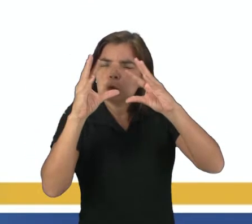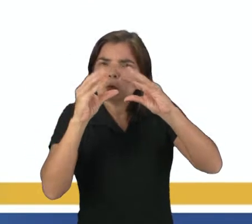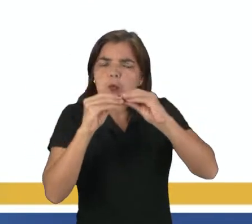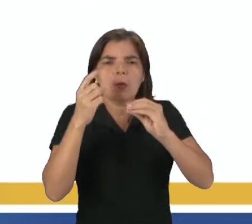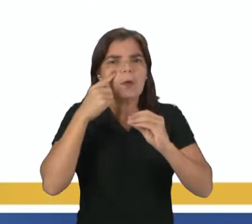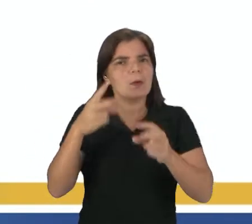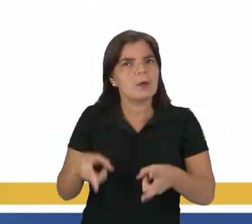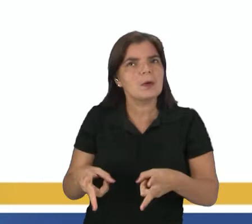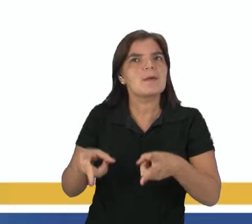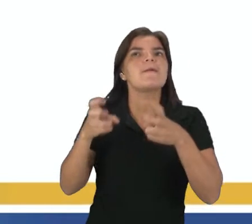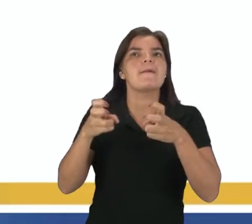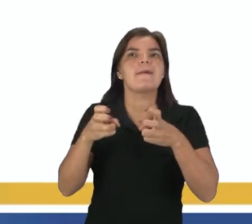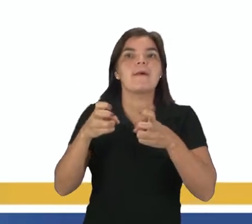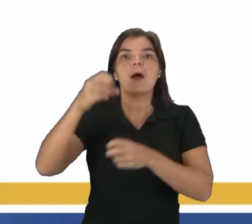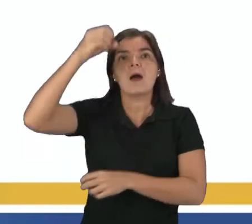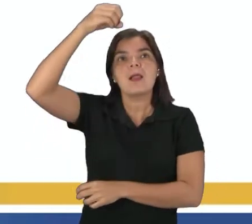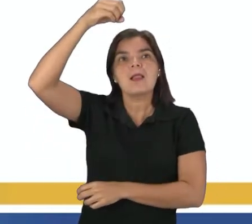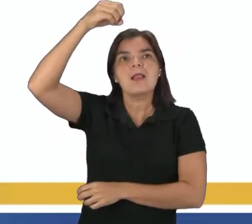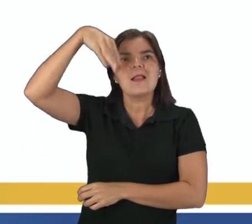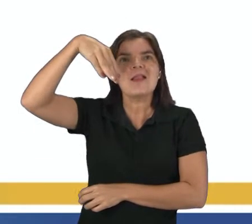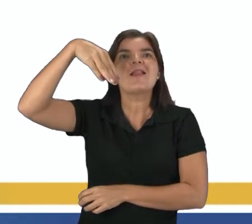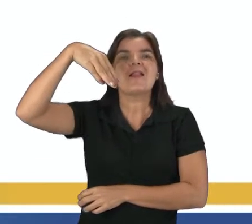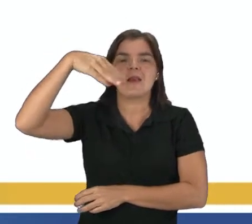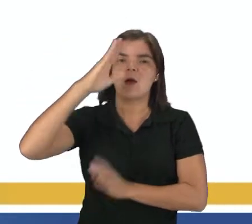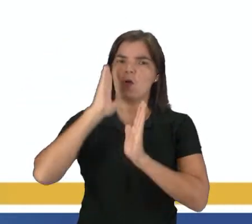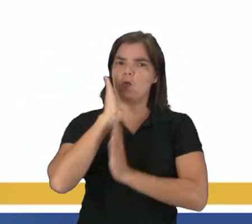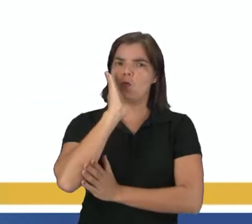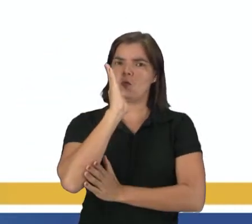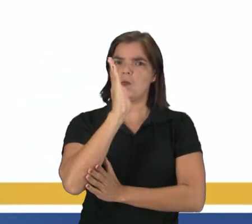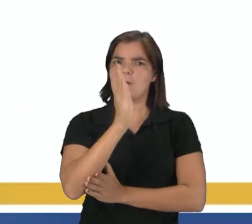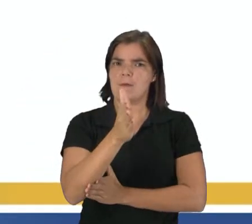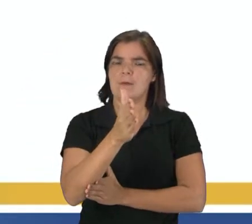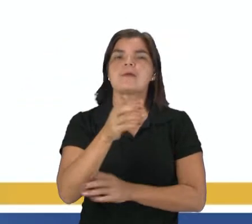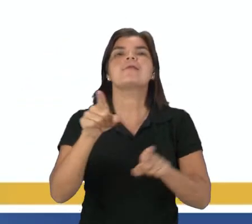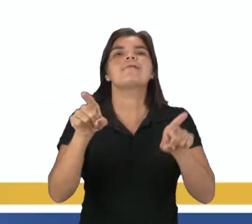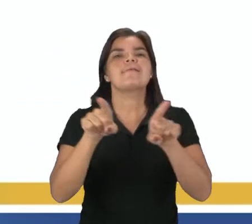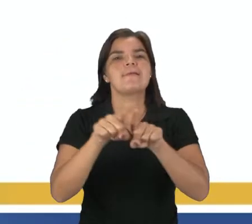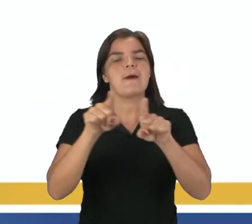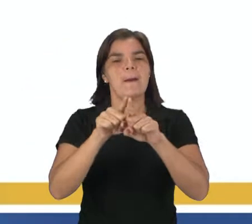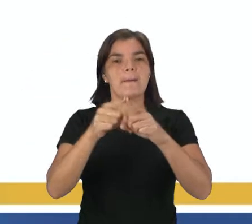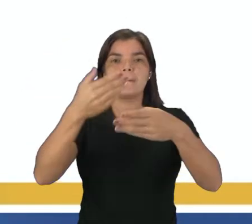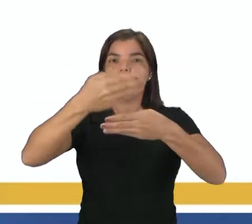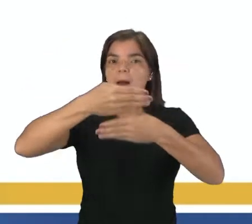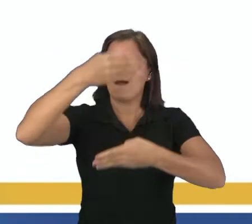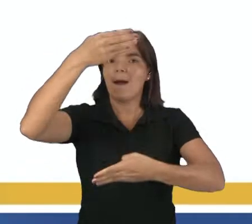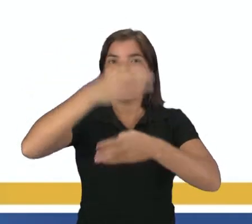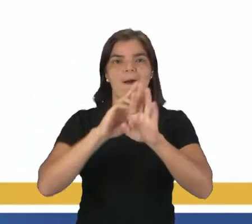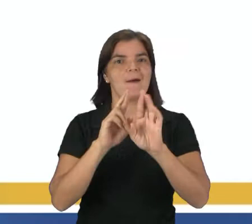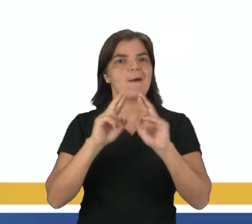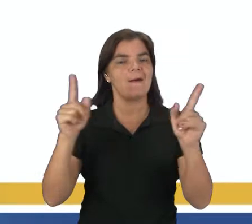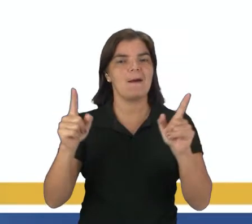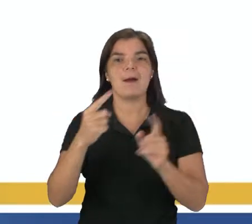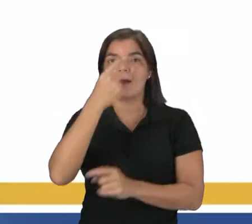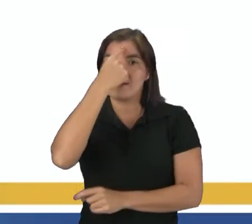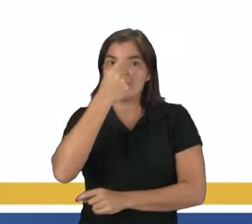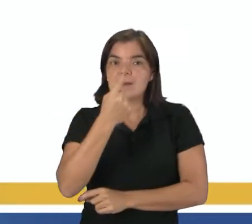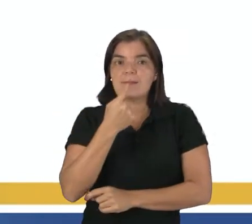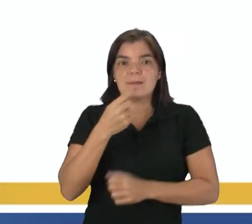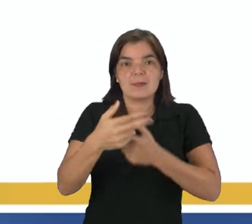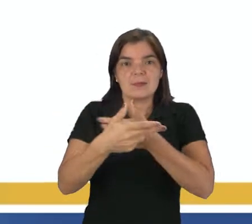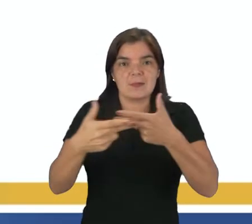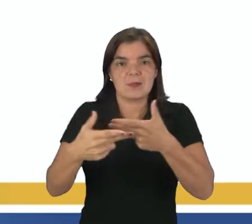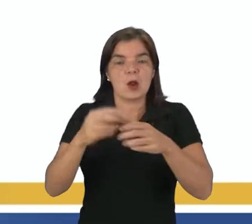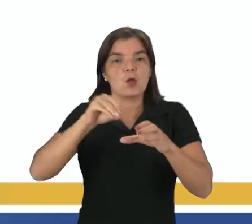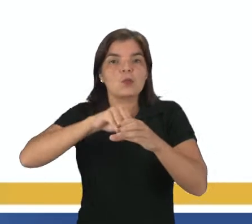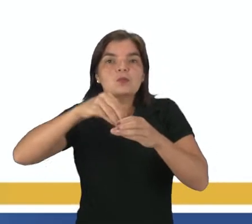Alhazen percebeu que a luz viajava em linha reta e projetava na parede oposta a imagem de objetos do